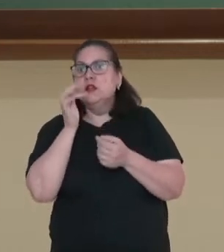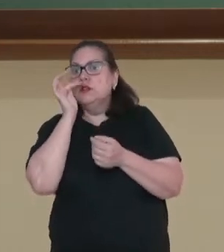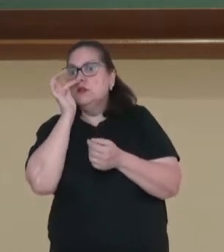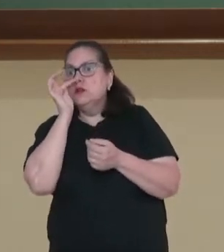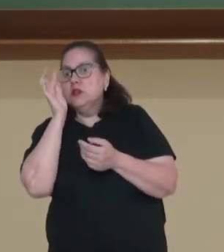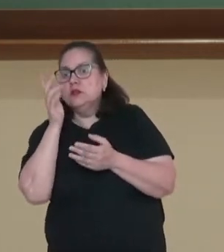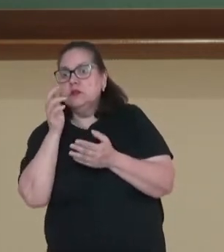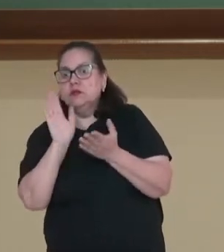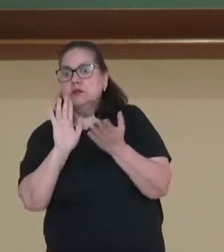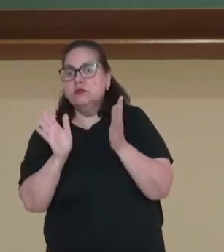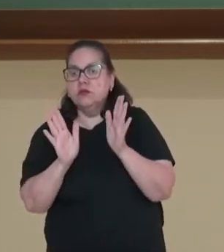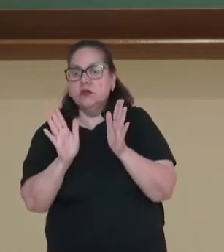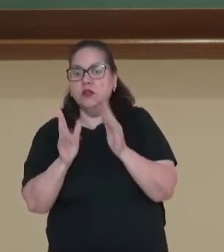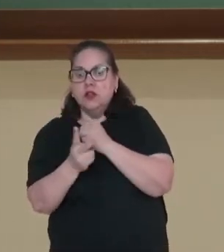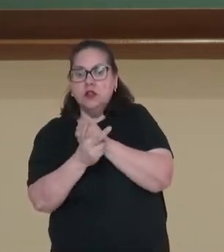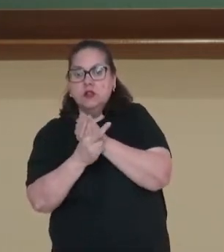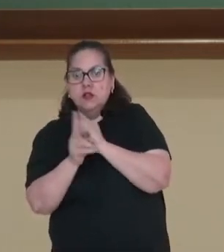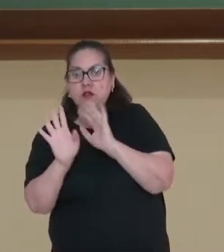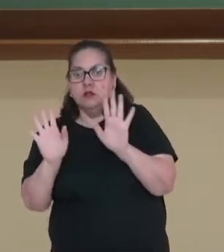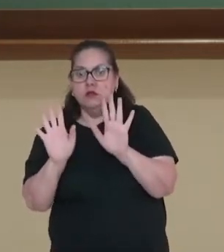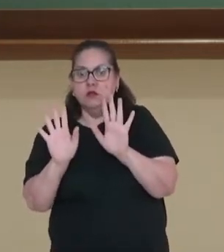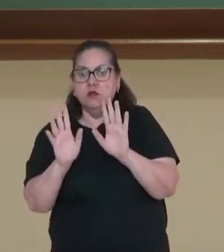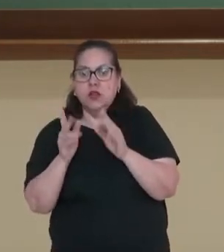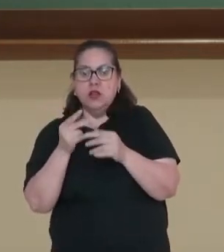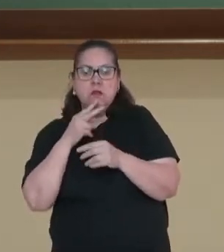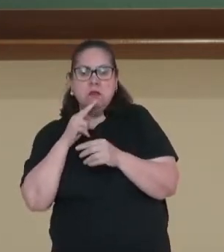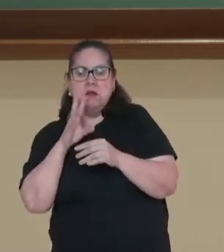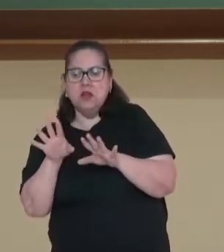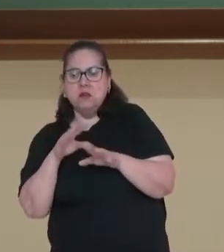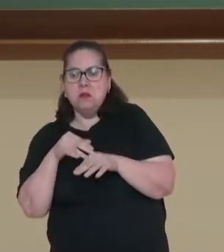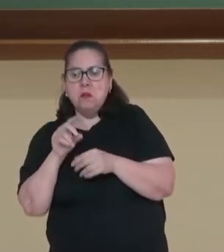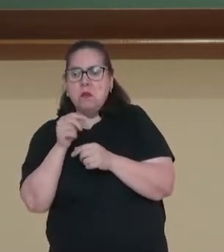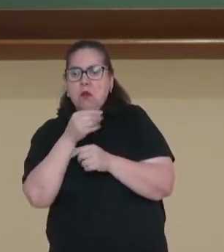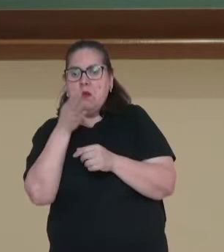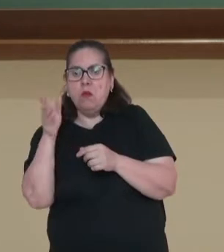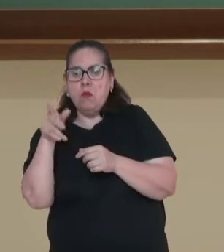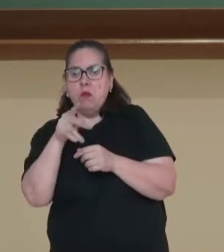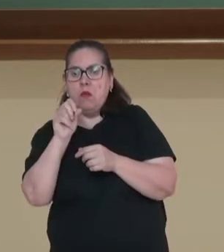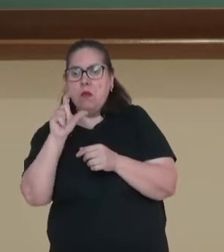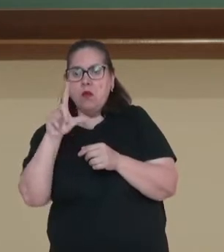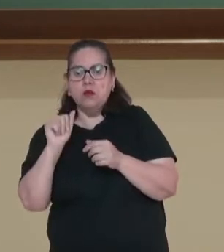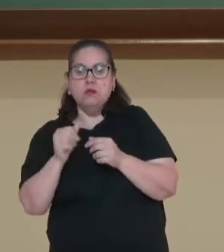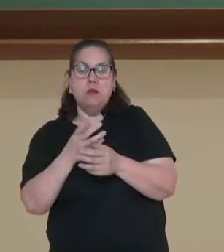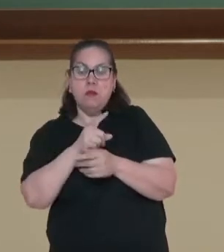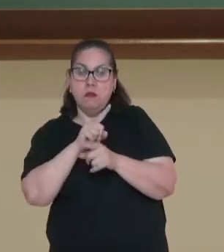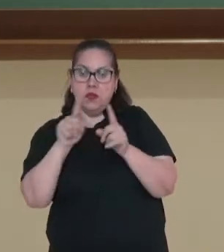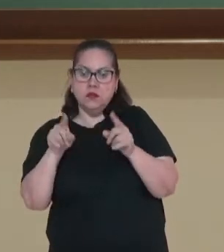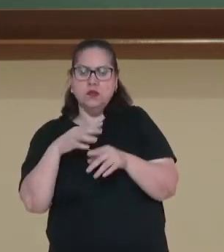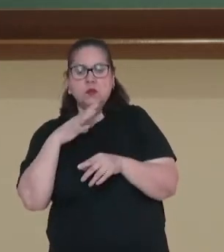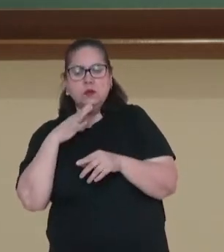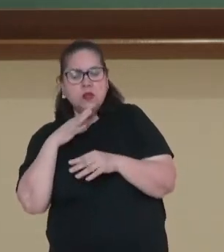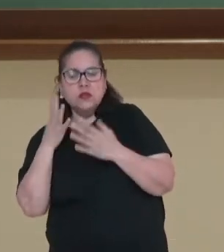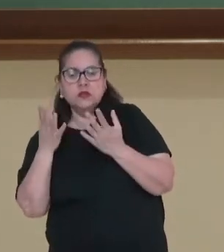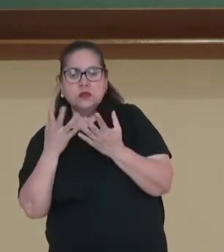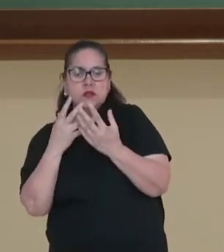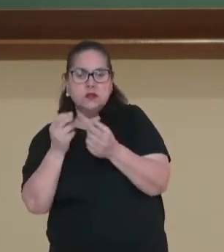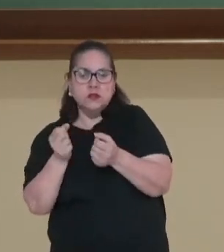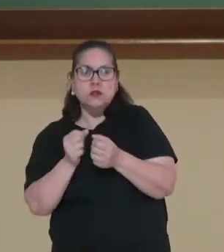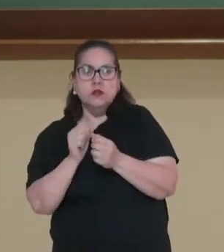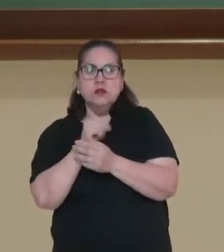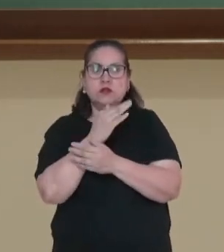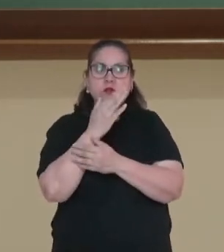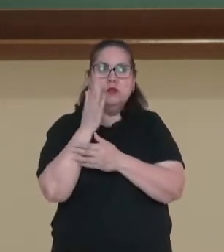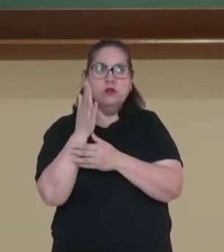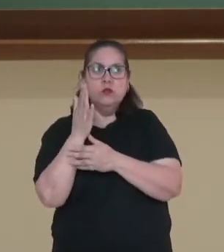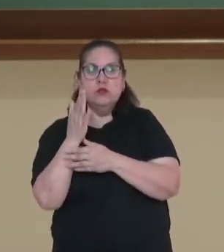vai ter um mecanismo de defesa, digamos assim, que ela nem vai reconhecer esse grão de pólen. Mas existem casos em que ela reconhece. Aí a planta vai